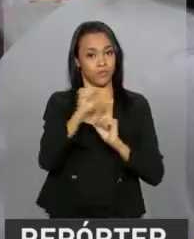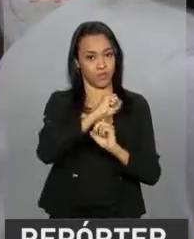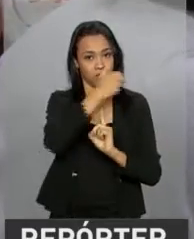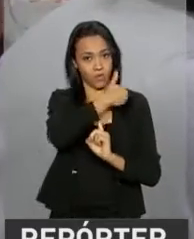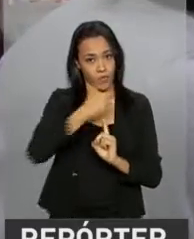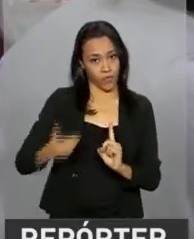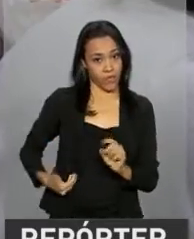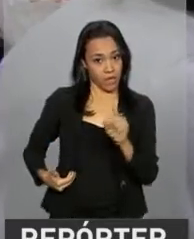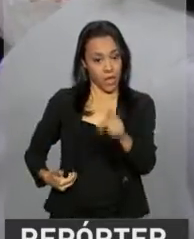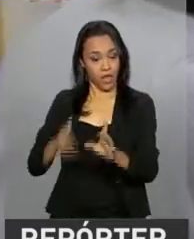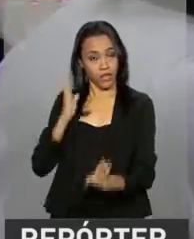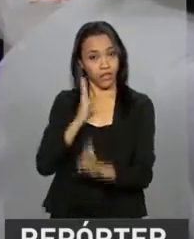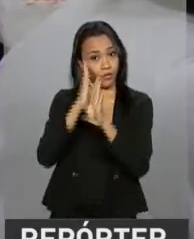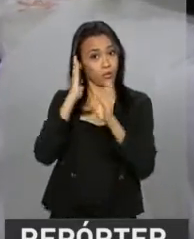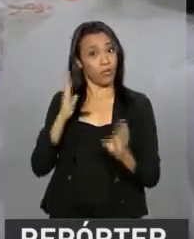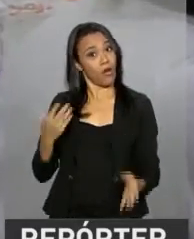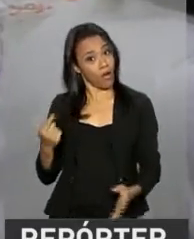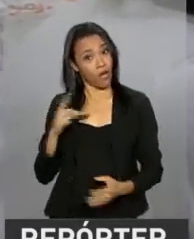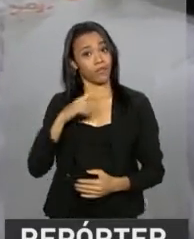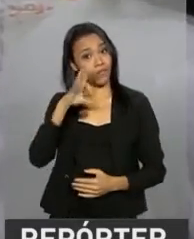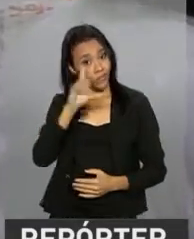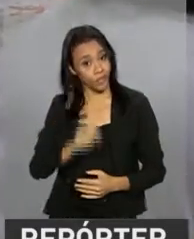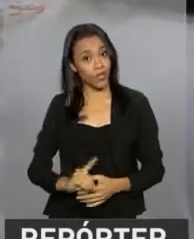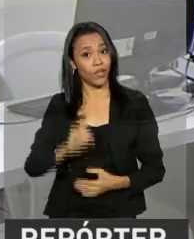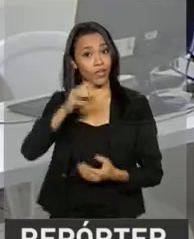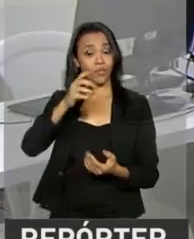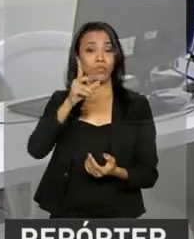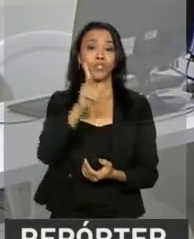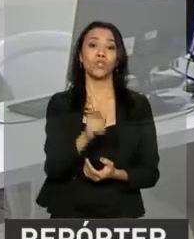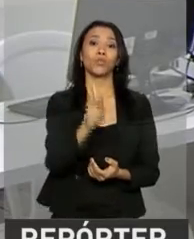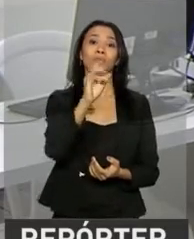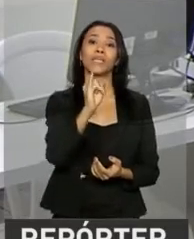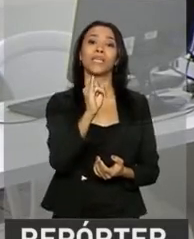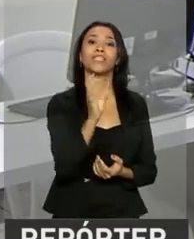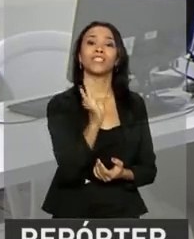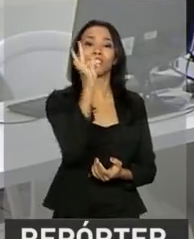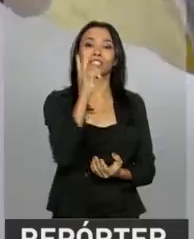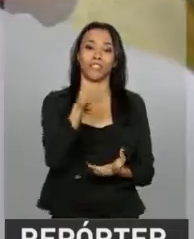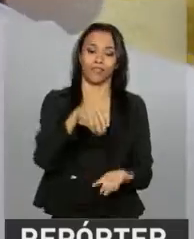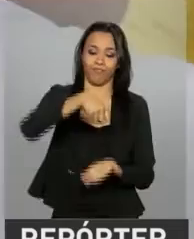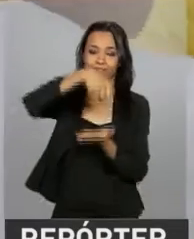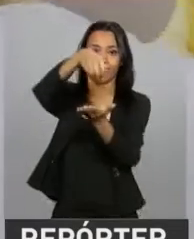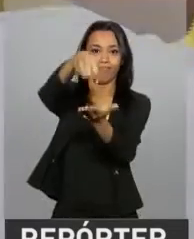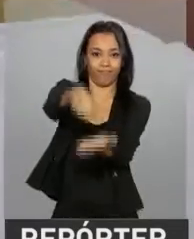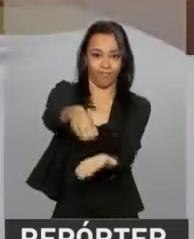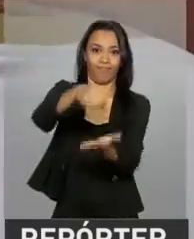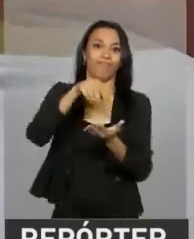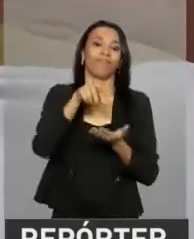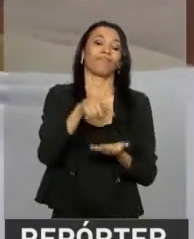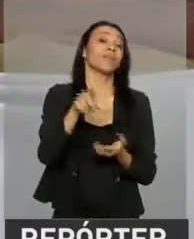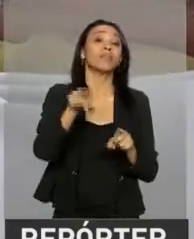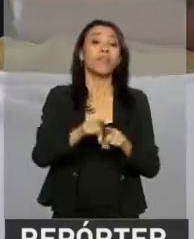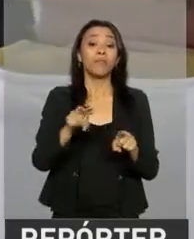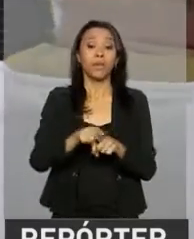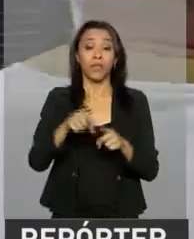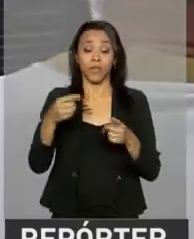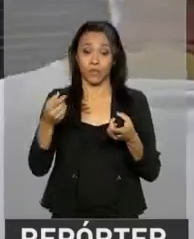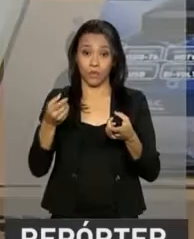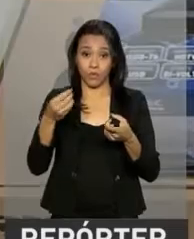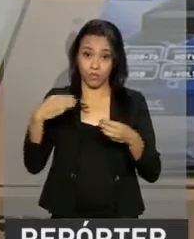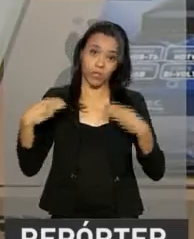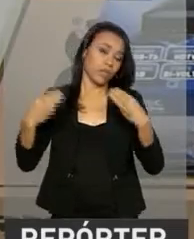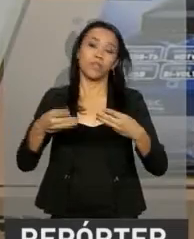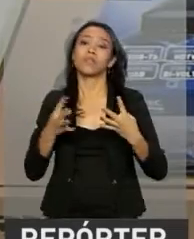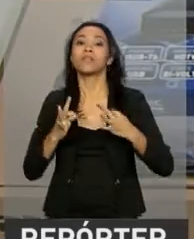aposentada descobriu que tinha direito a um kit digital desde junho o ministério da ciência e tecnologia distribui no distrito